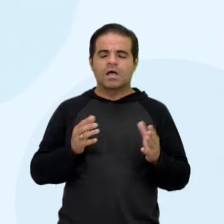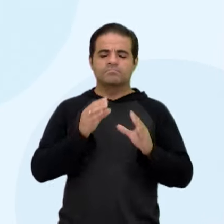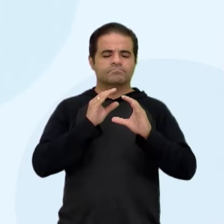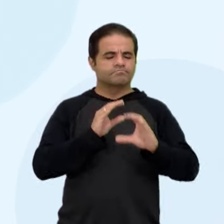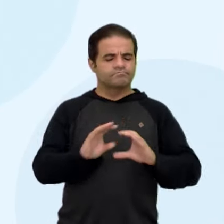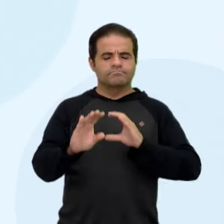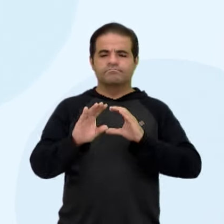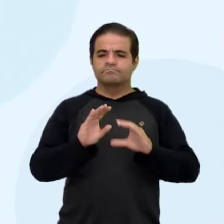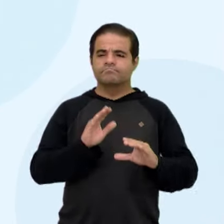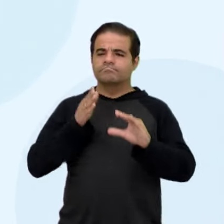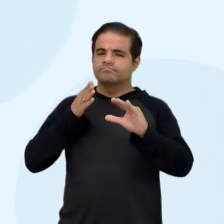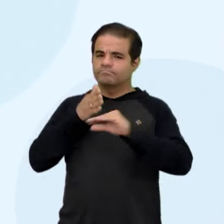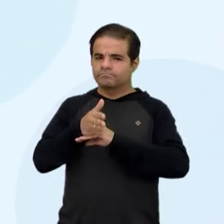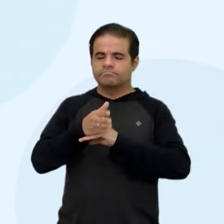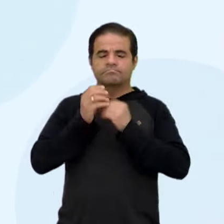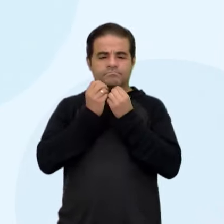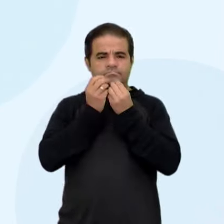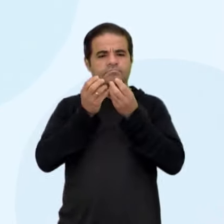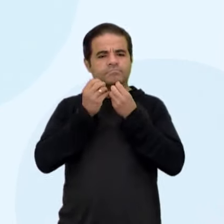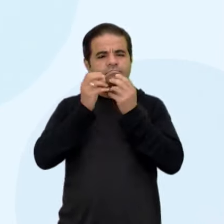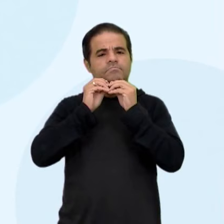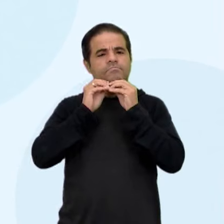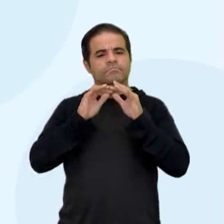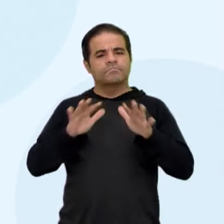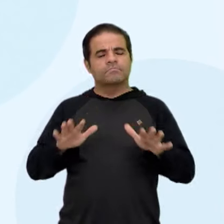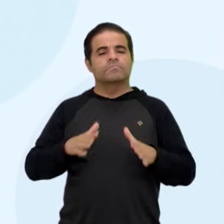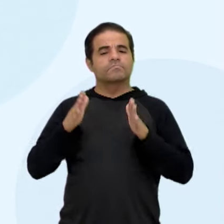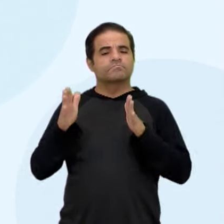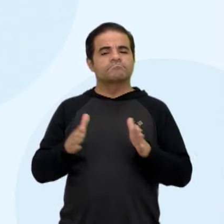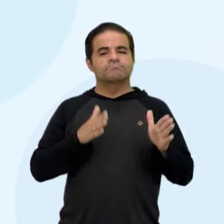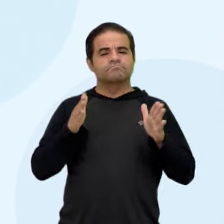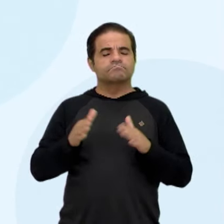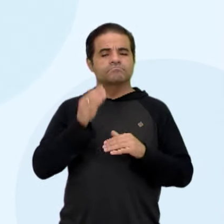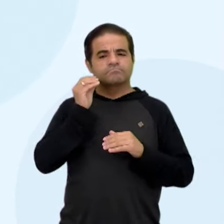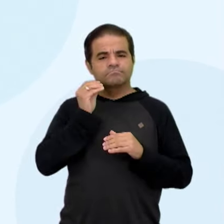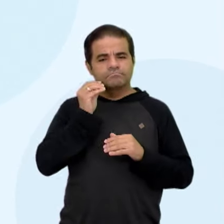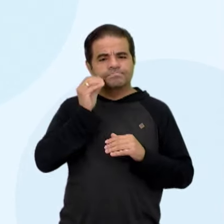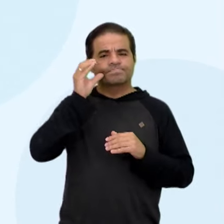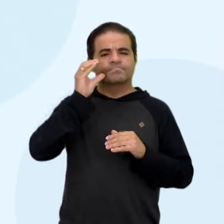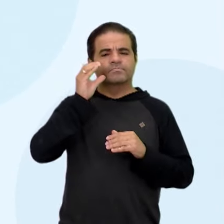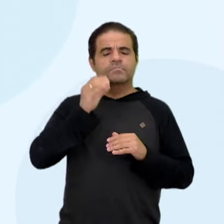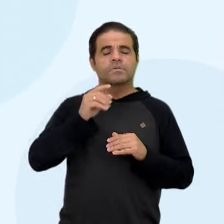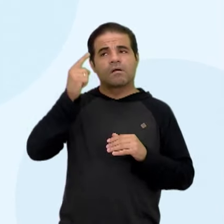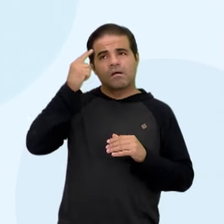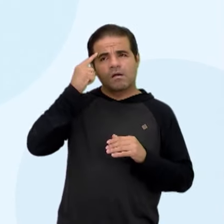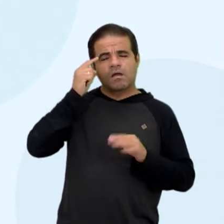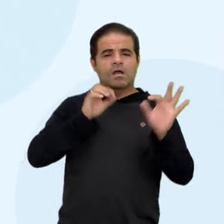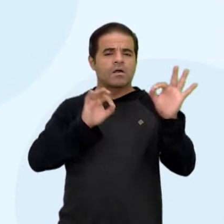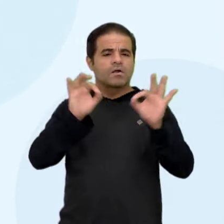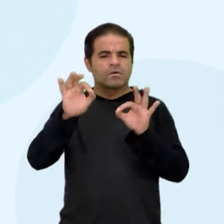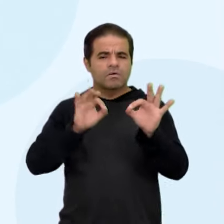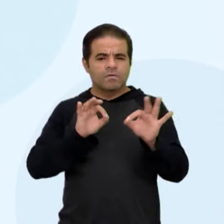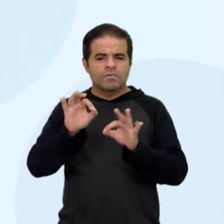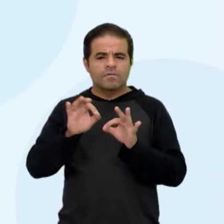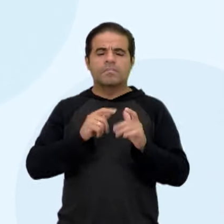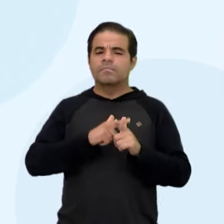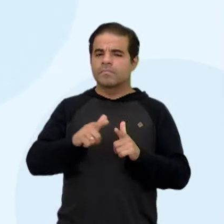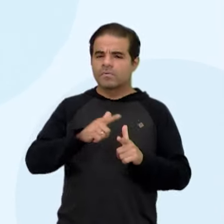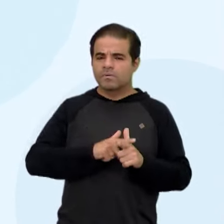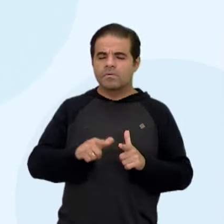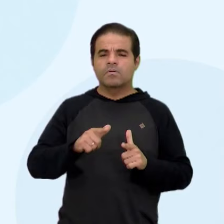comunicar, acessar e difundir informações, produzir conhecimentos, resolver problemas e